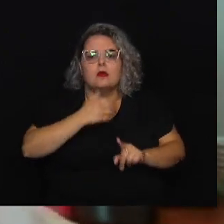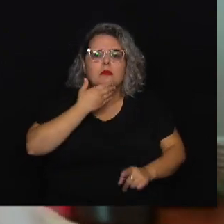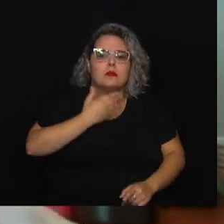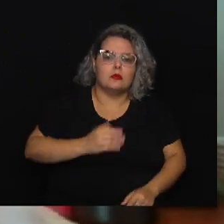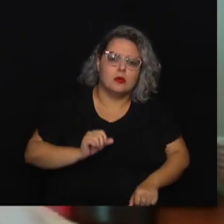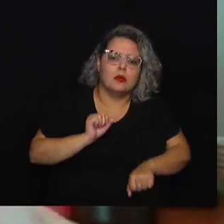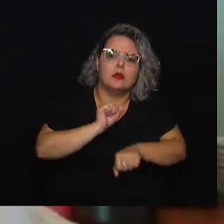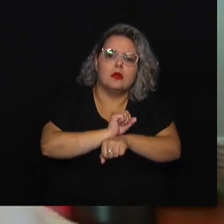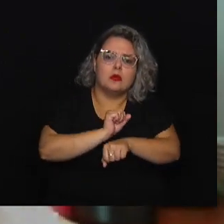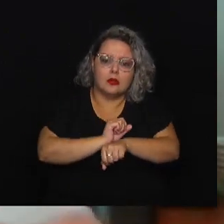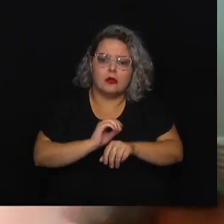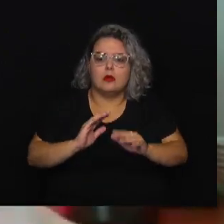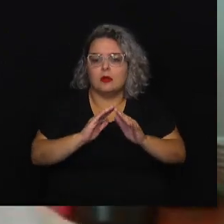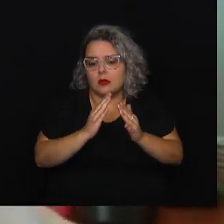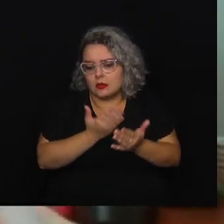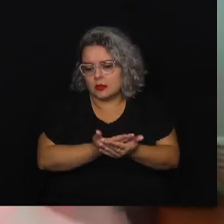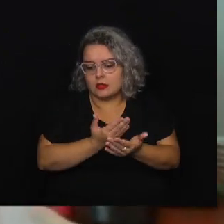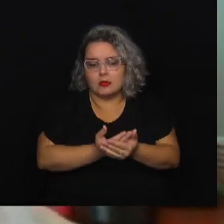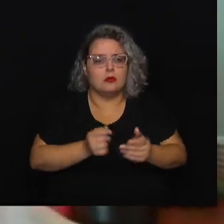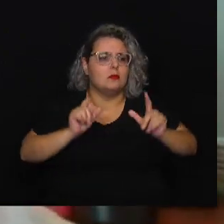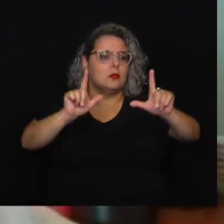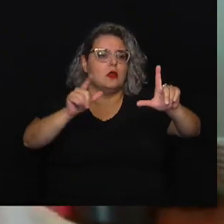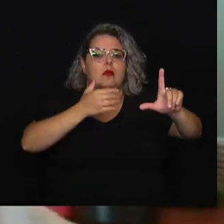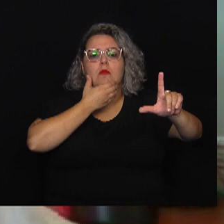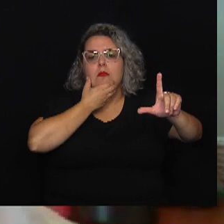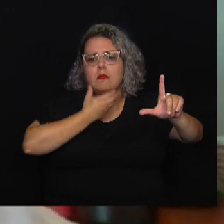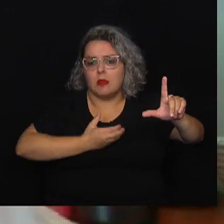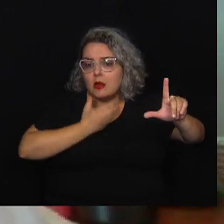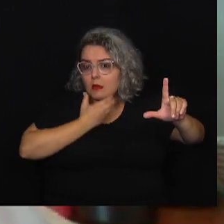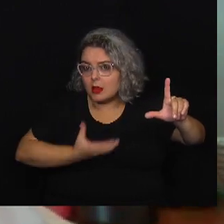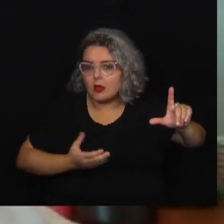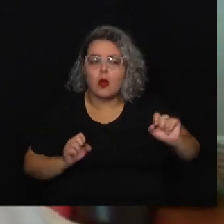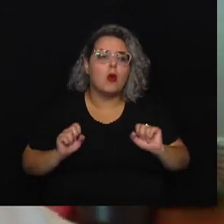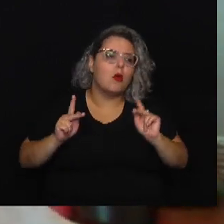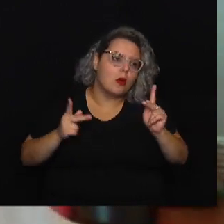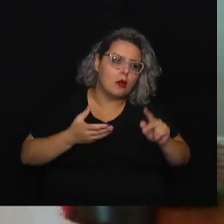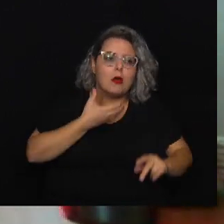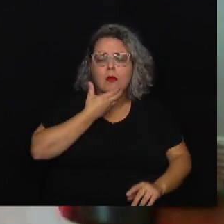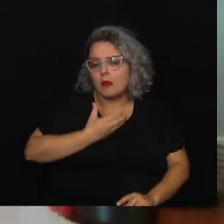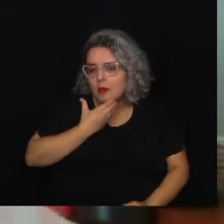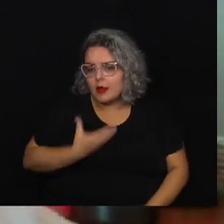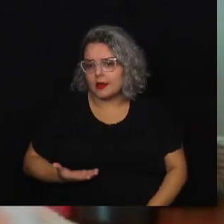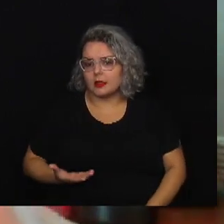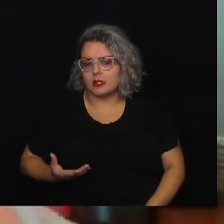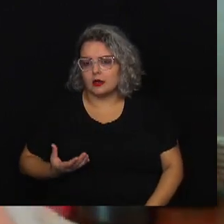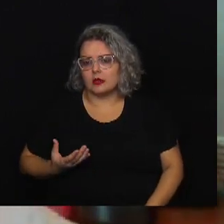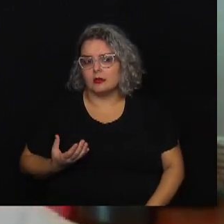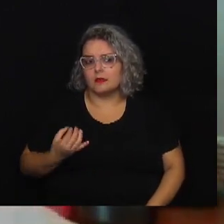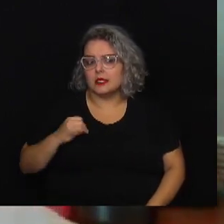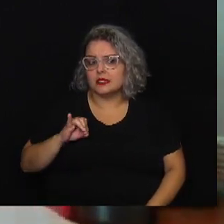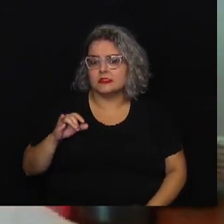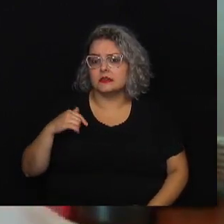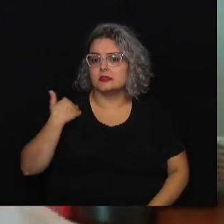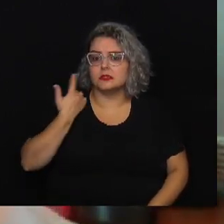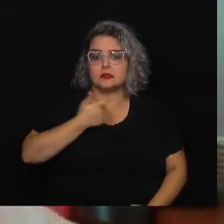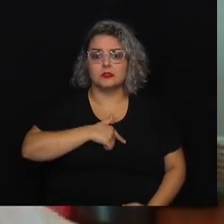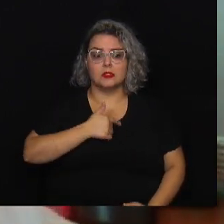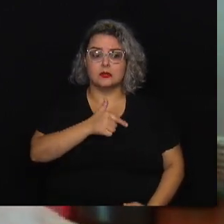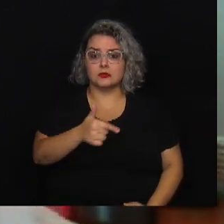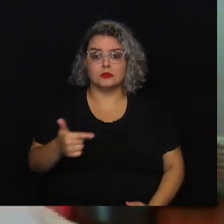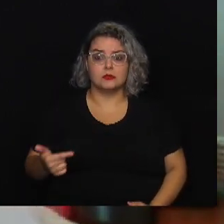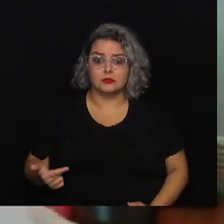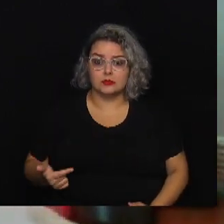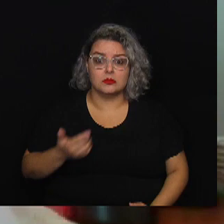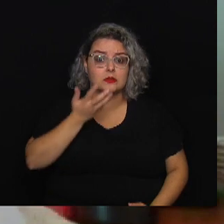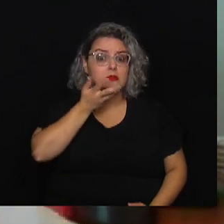é o cartaz do Papai Noel e mais ninguém. Tudo bem ter o Papai Noel, mas se a gente não considera que existem